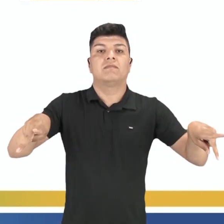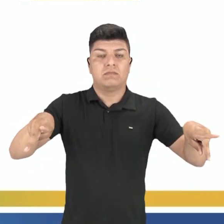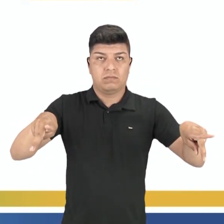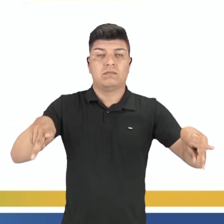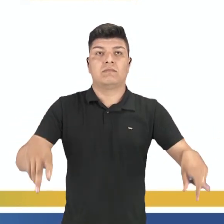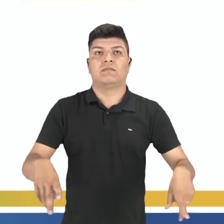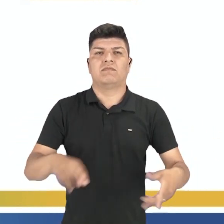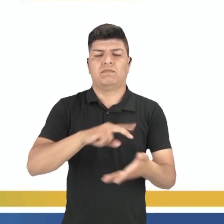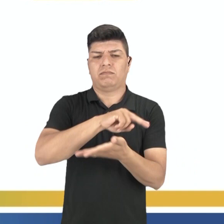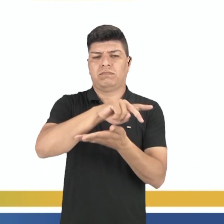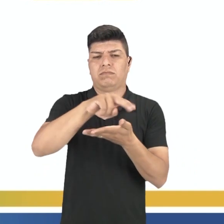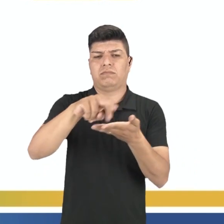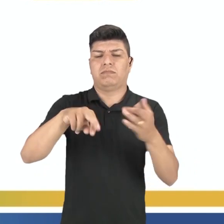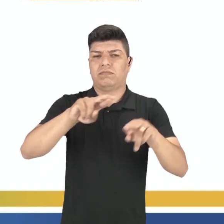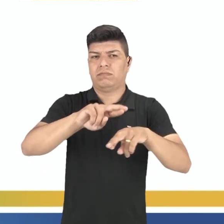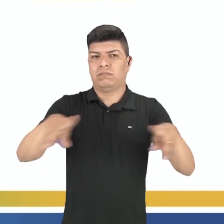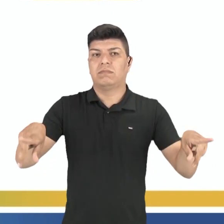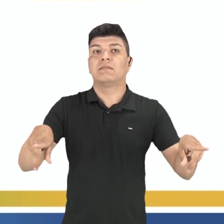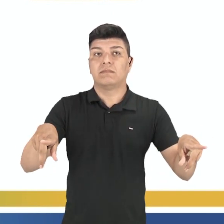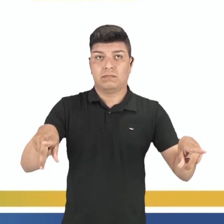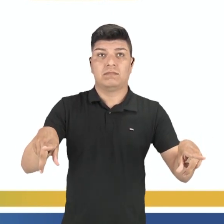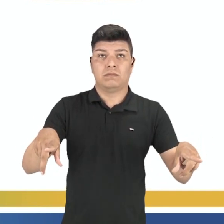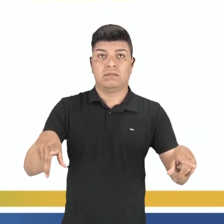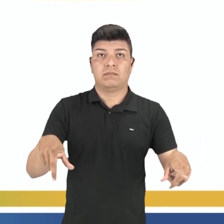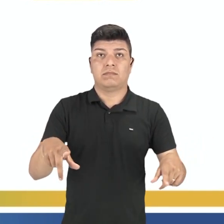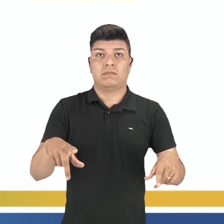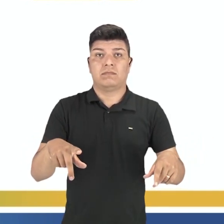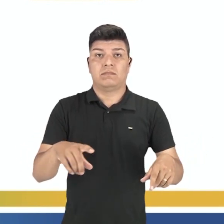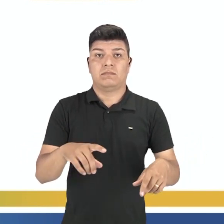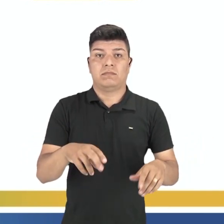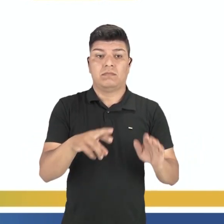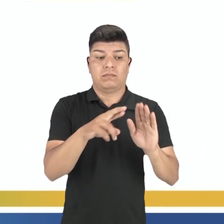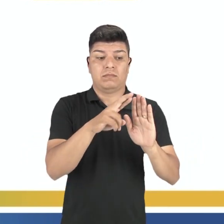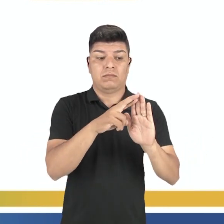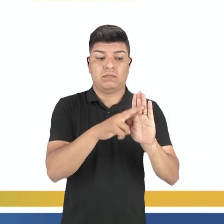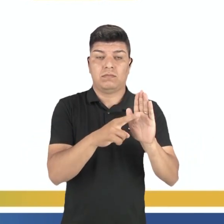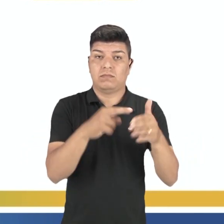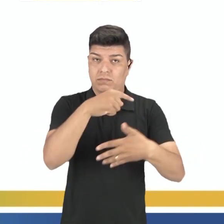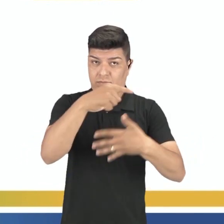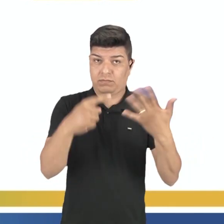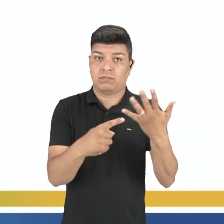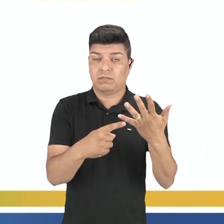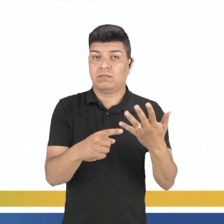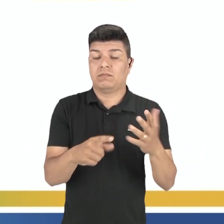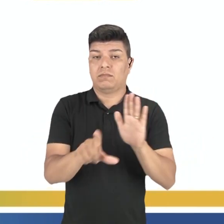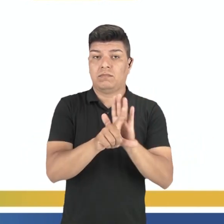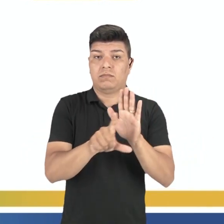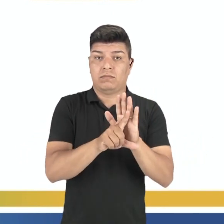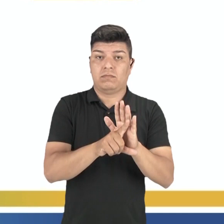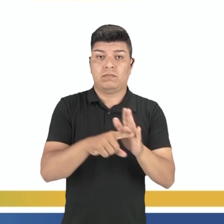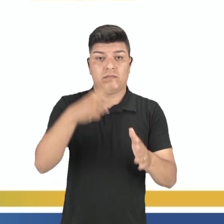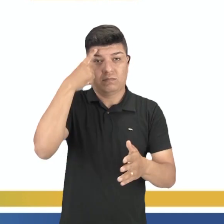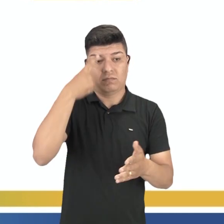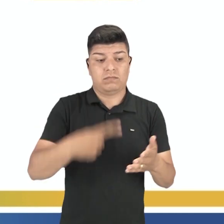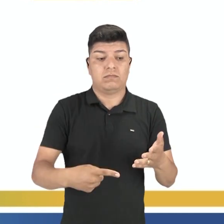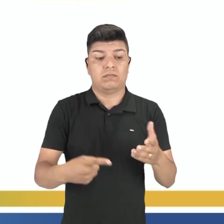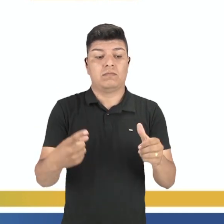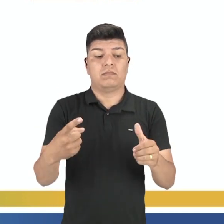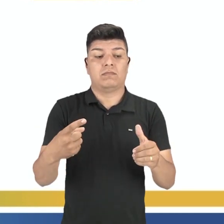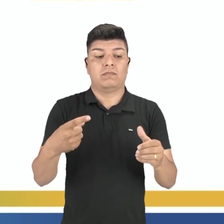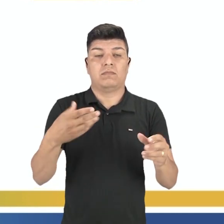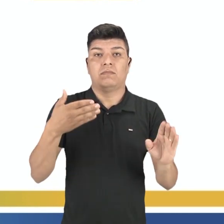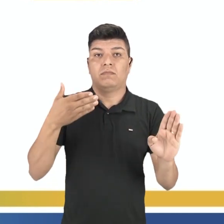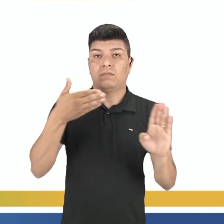né? Aliás, são várias diferenças entre esses tópicos. As leis podem referir-se à obrigatoriedade, aquilo